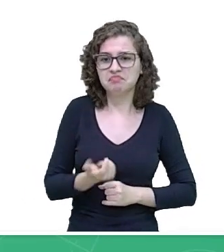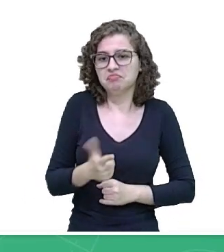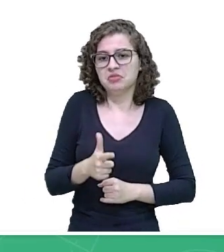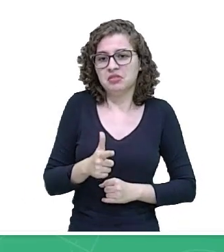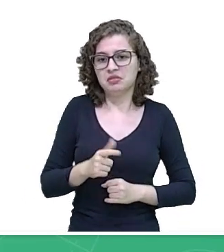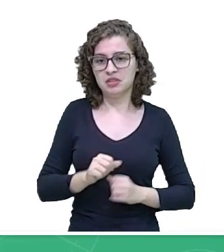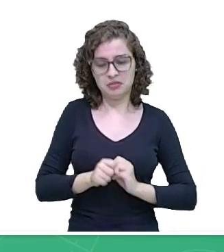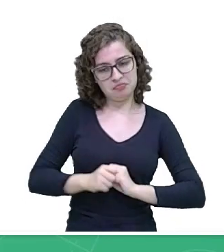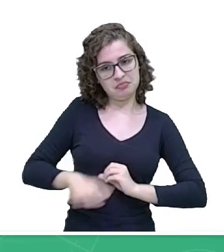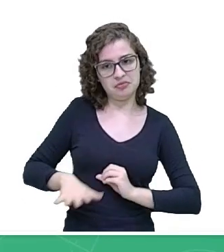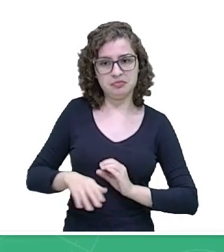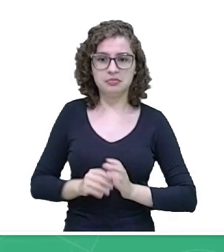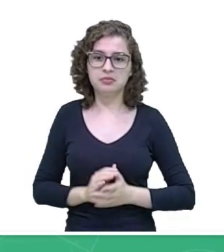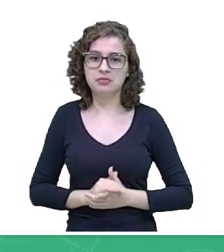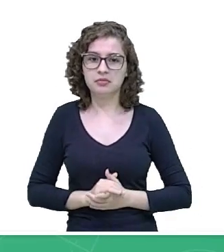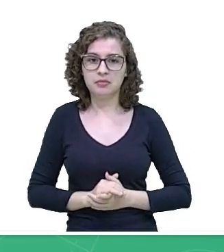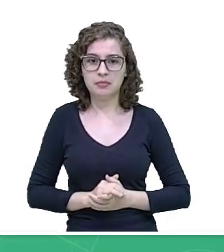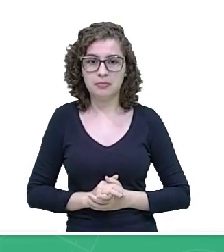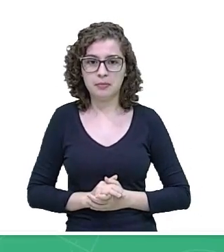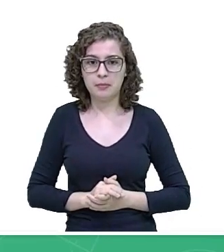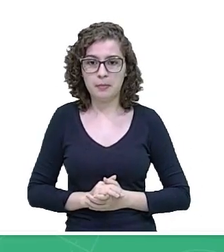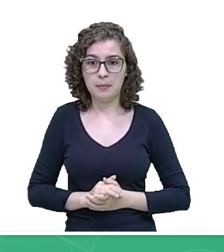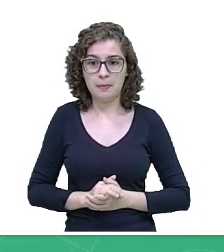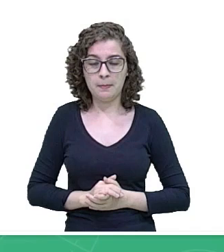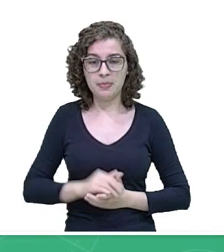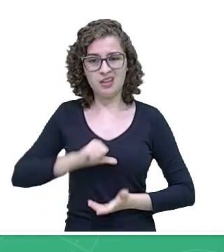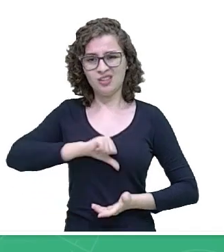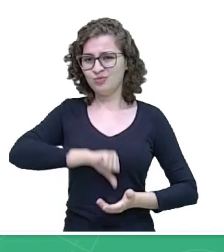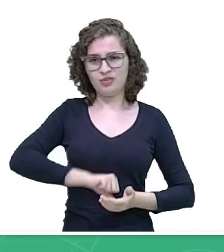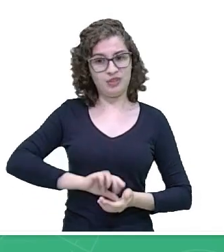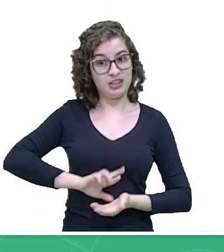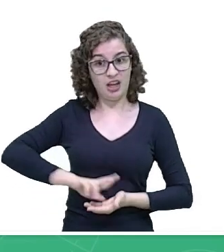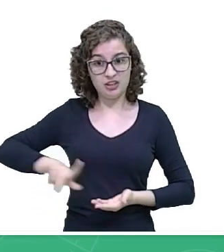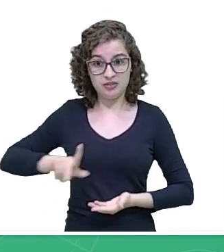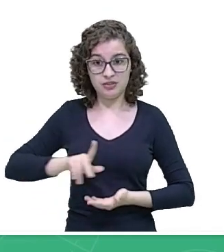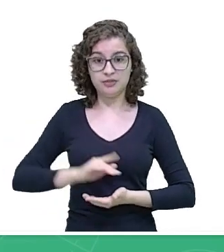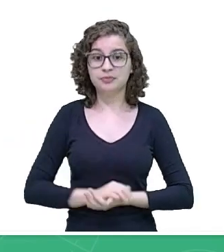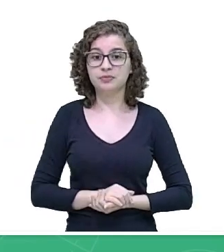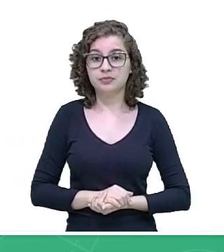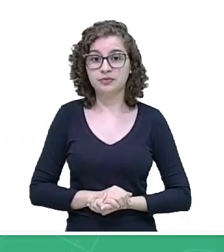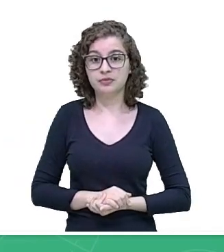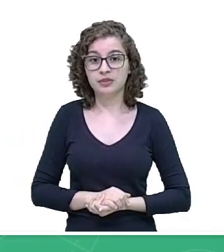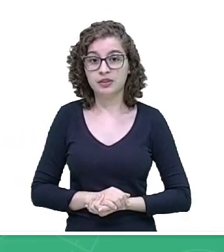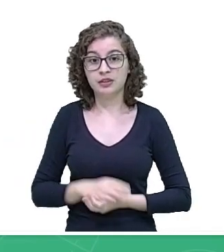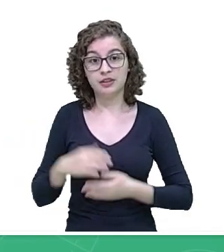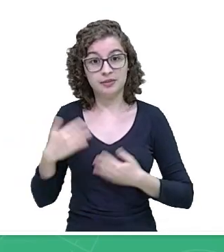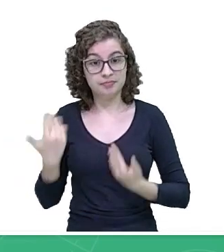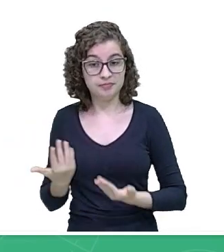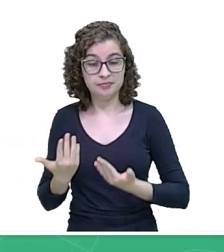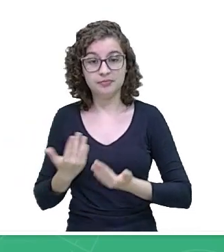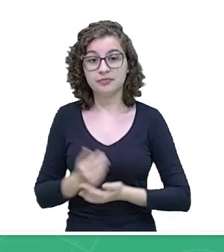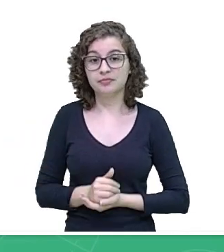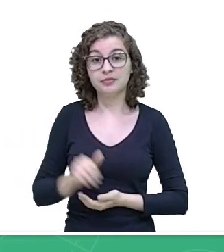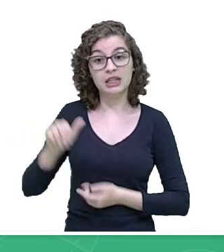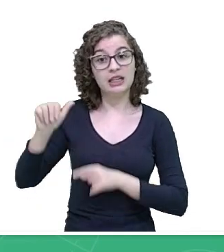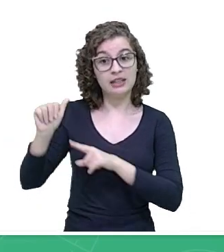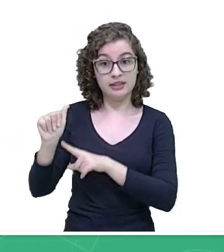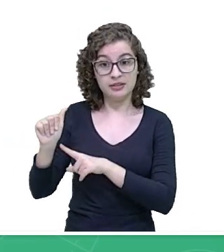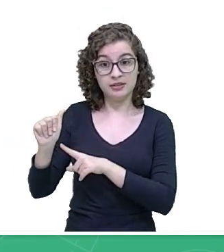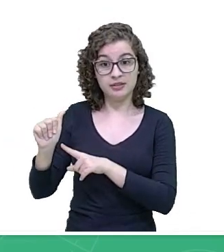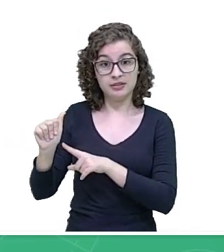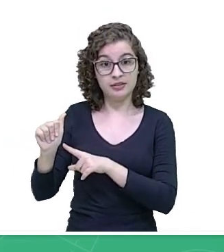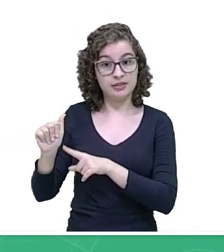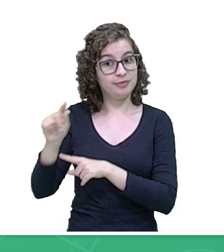nosso intestino grosso. Mas as fezes não são excretas, tá bom? Logo, a letra A